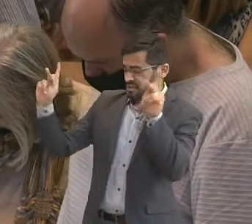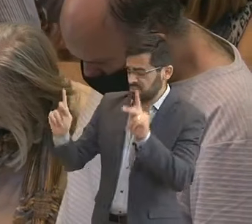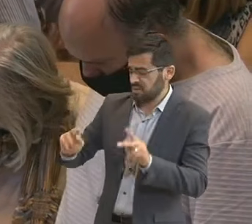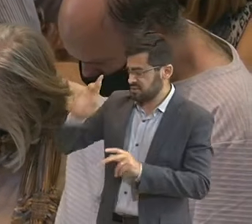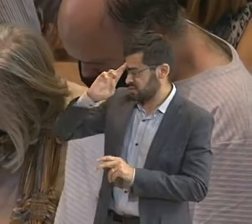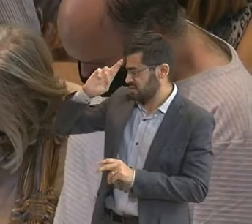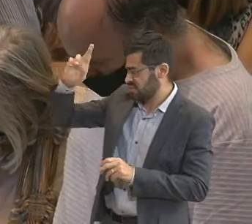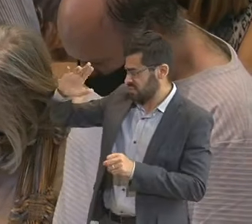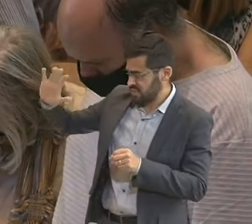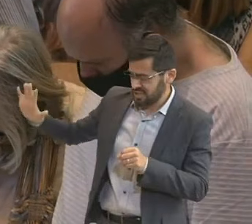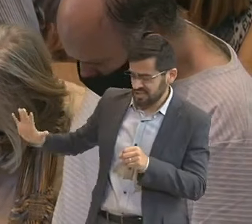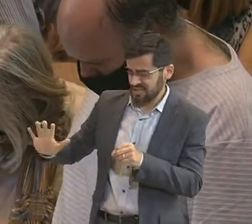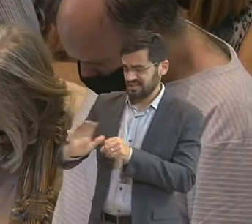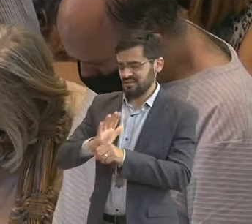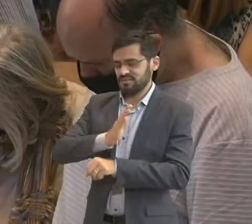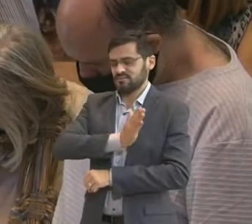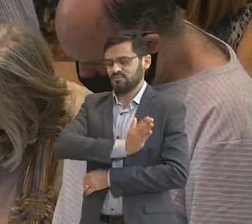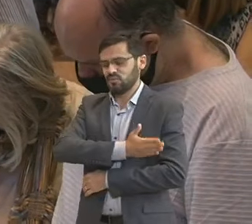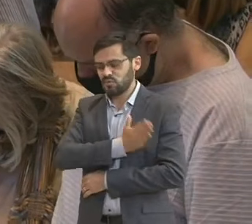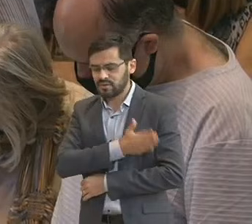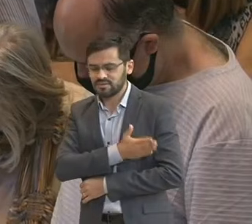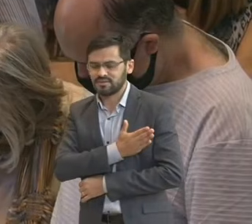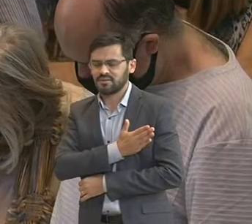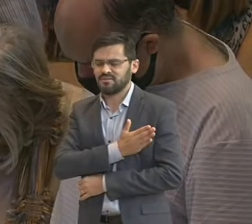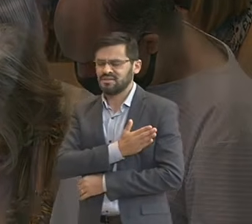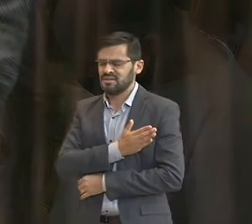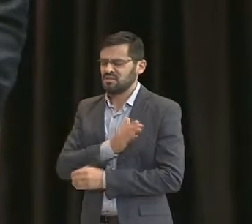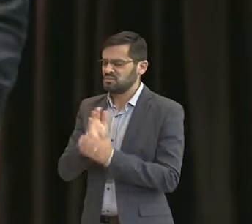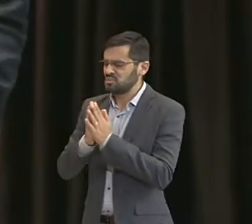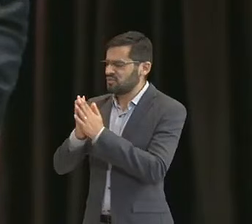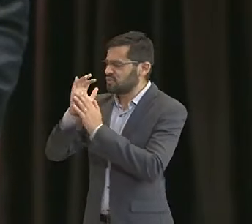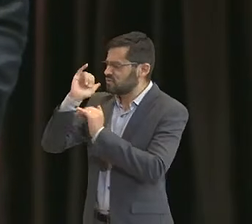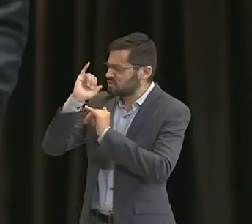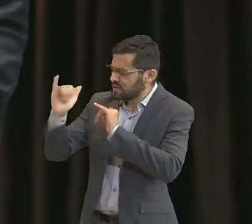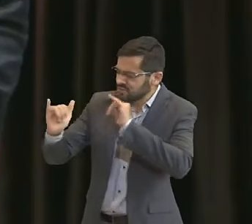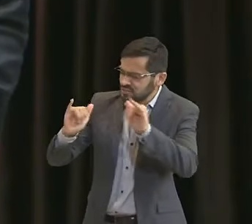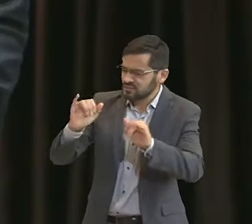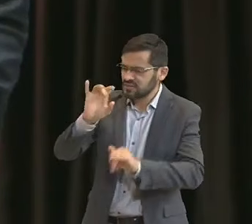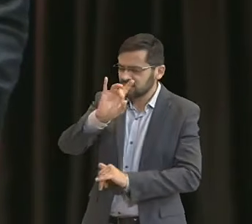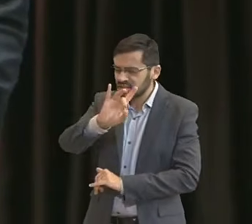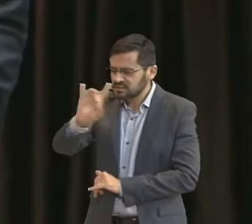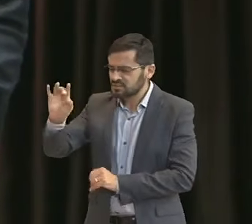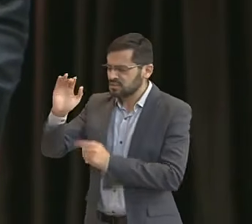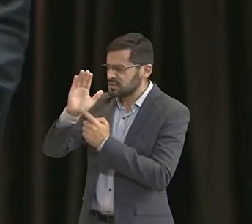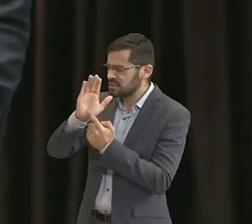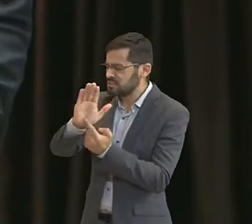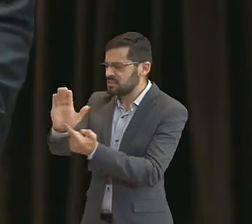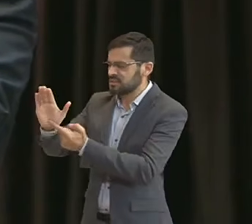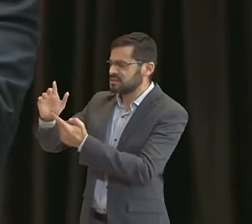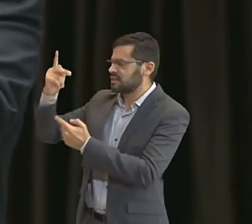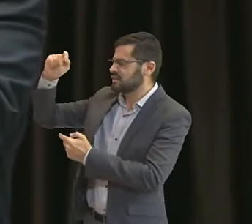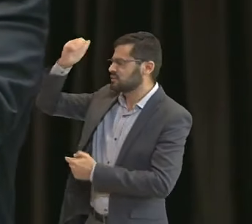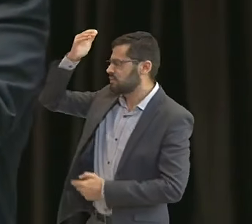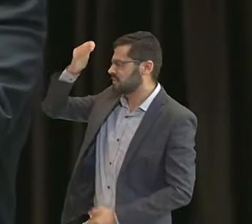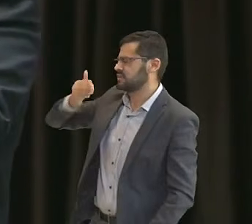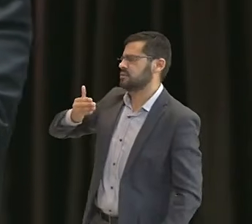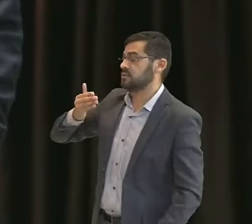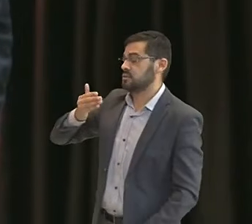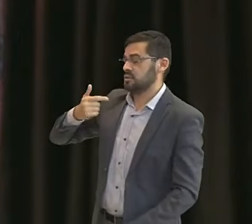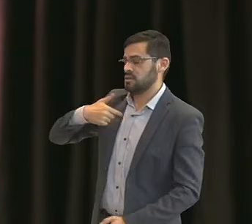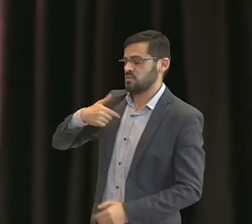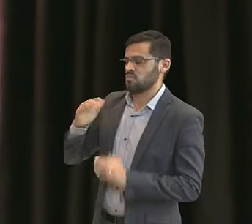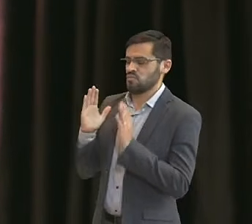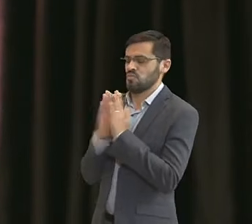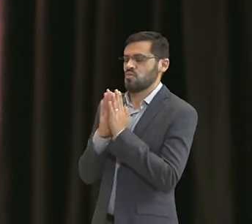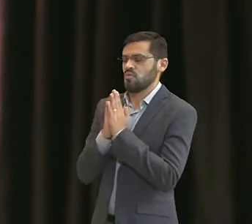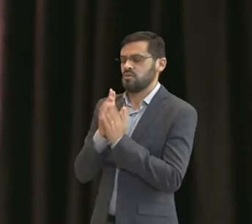Senhor vai invadir o coração deles. Ó Pai, fala com cada um e revela a tua presença. É aquilo que eu